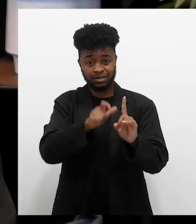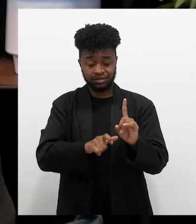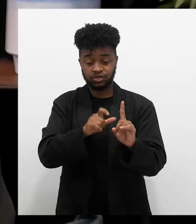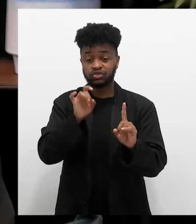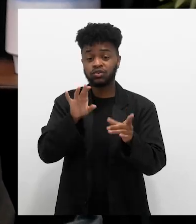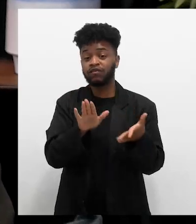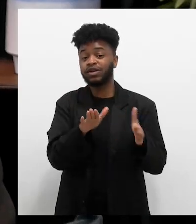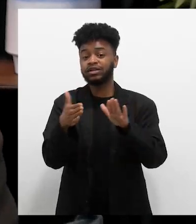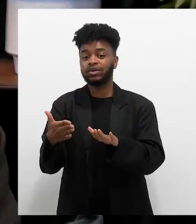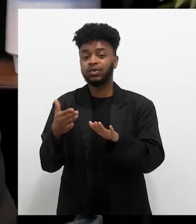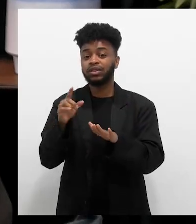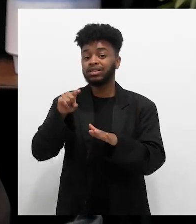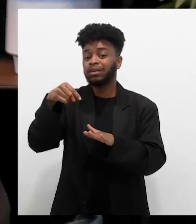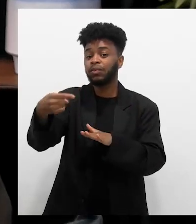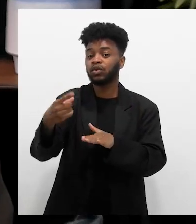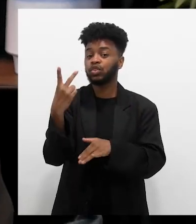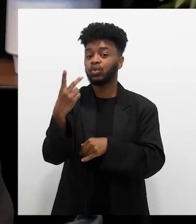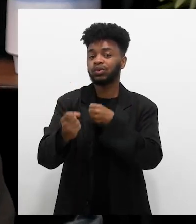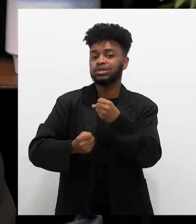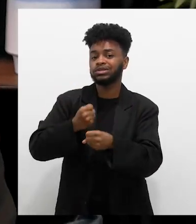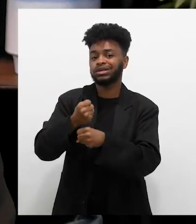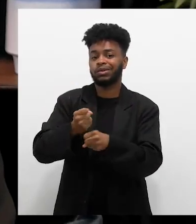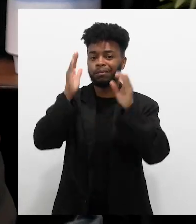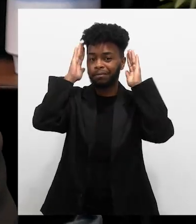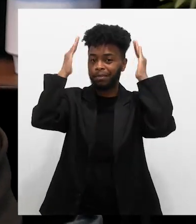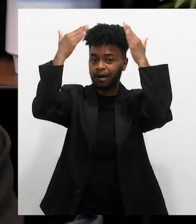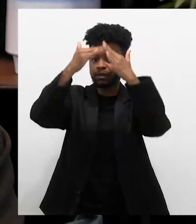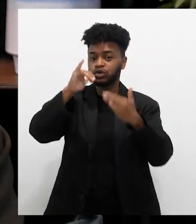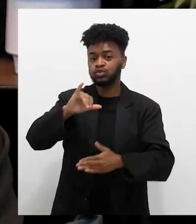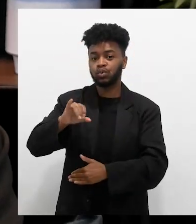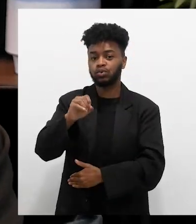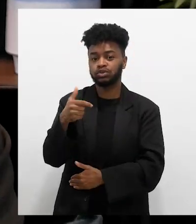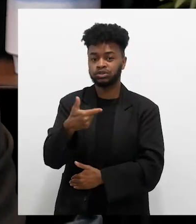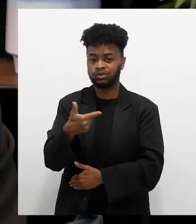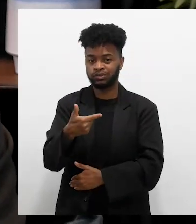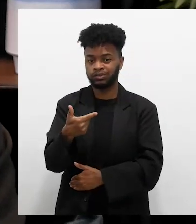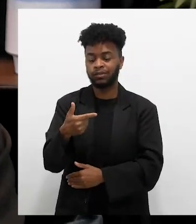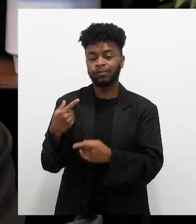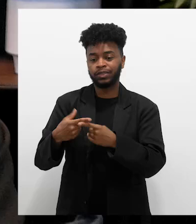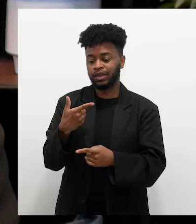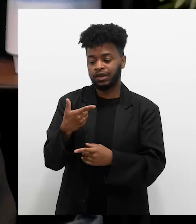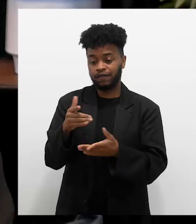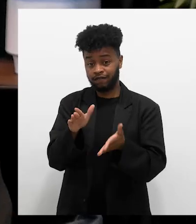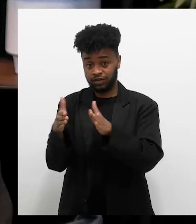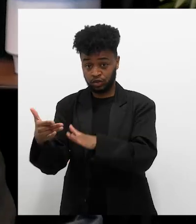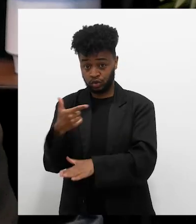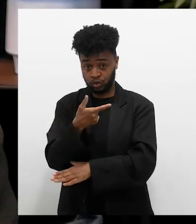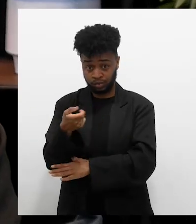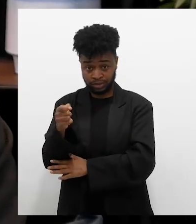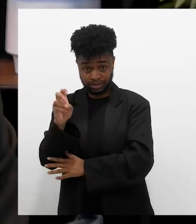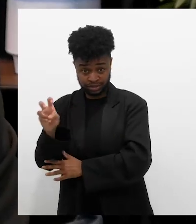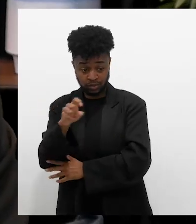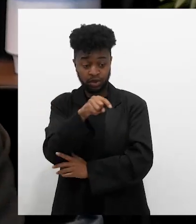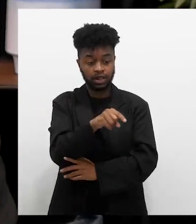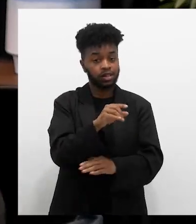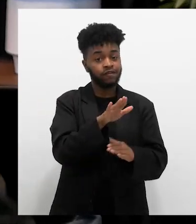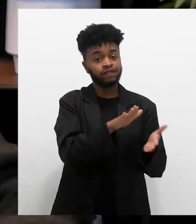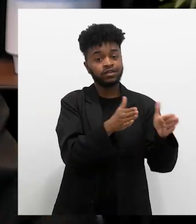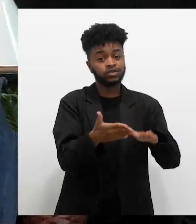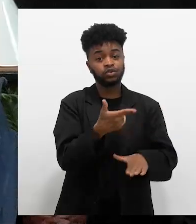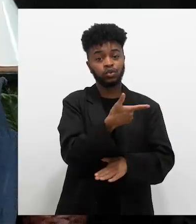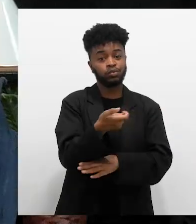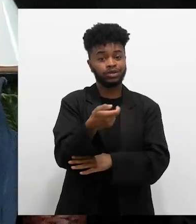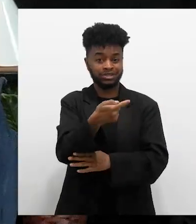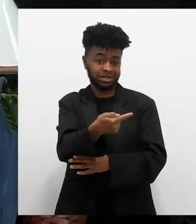veio a falecer 2 anos depois de São João Paulo II. São João Paulo II faleceu em 2005 e o cardeal Lorscheider apenas em 2007. Então,